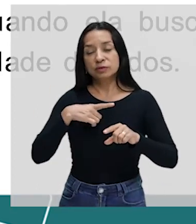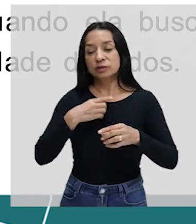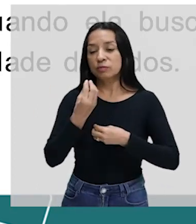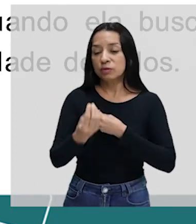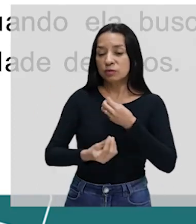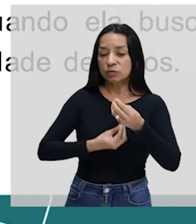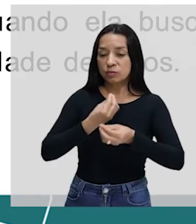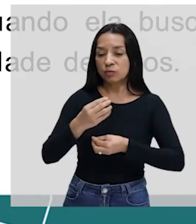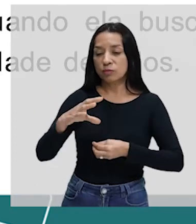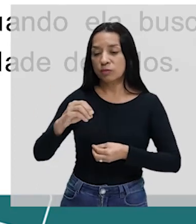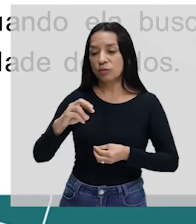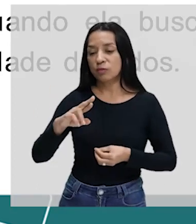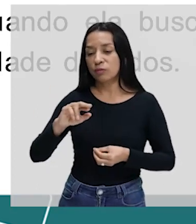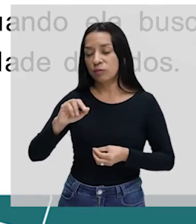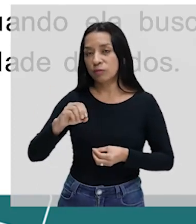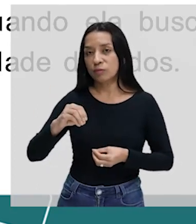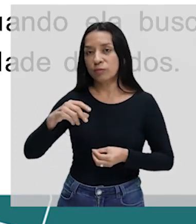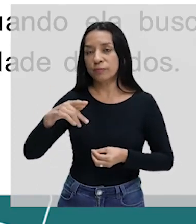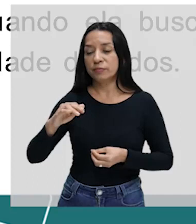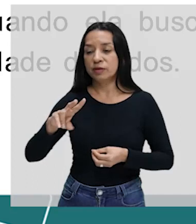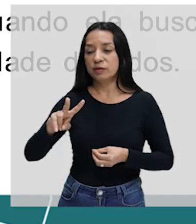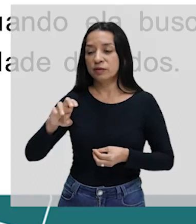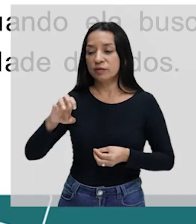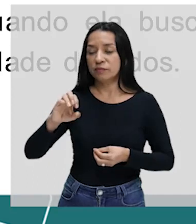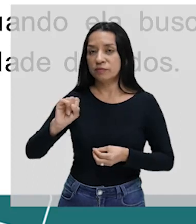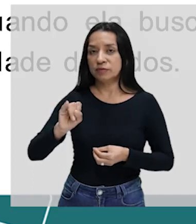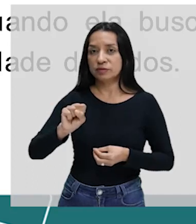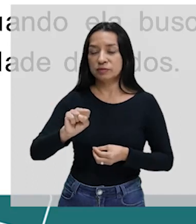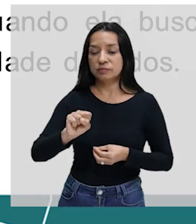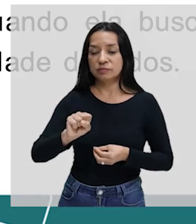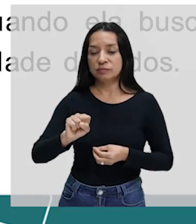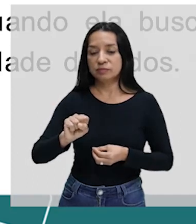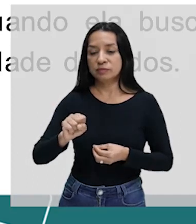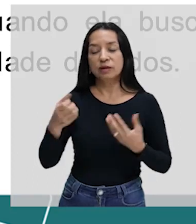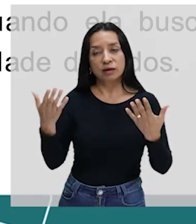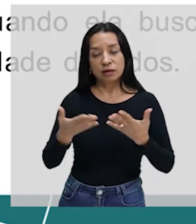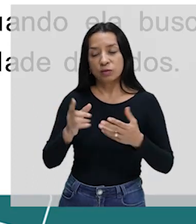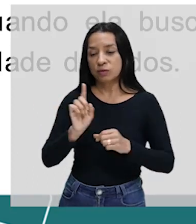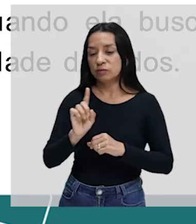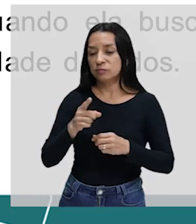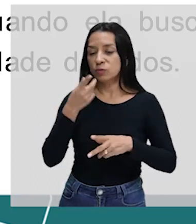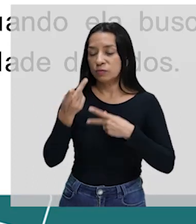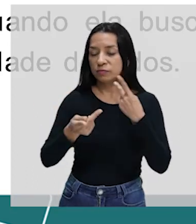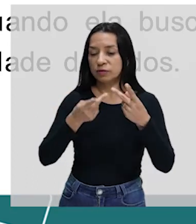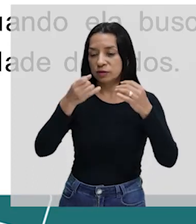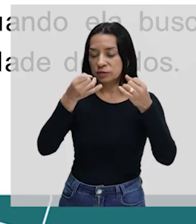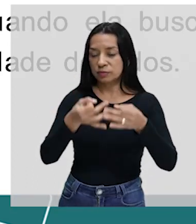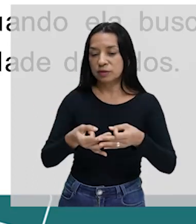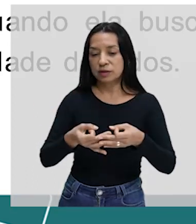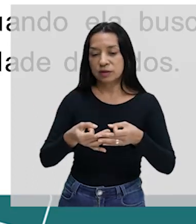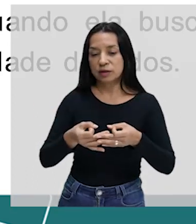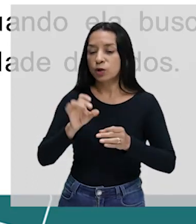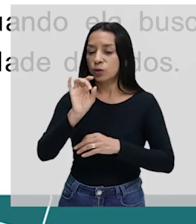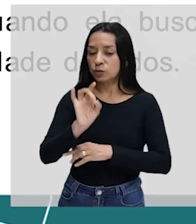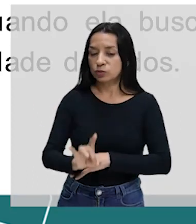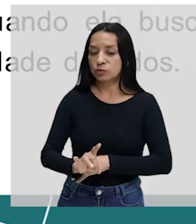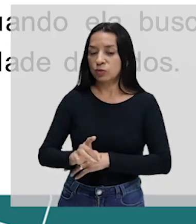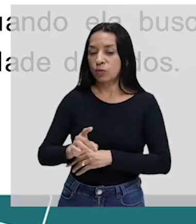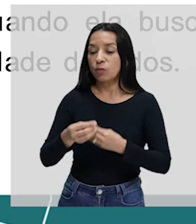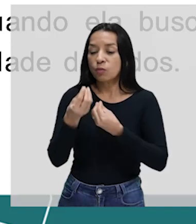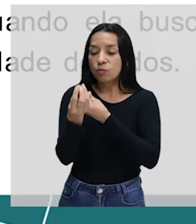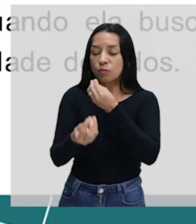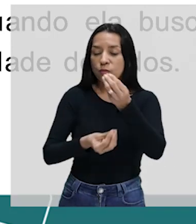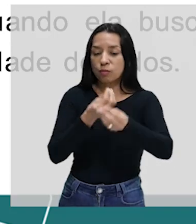que a gente não vai falar agora. A gente vai ficar só nas formas justas de governo. A forma de governo é considerada justa ou